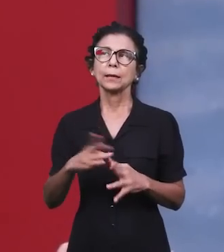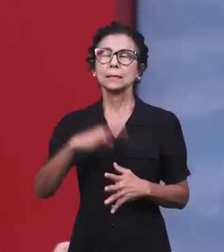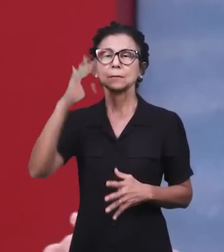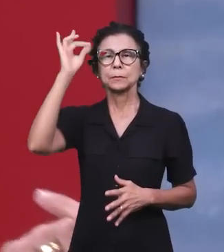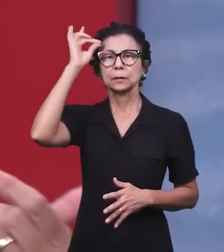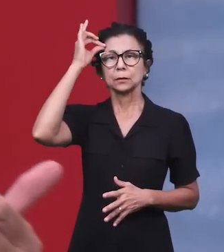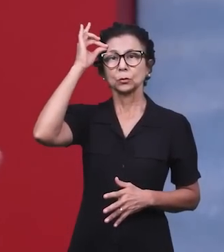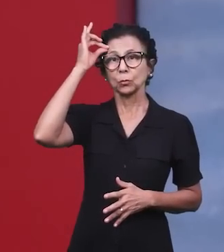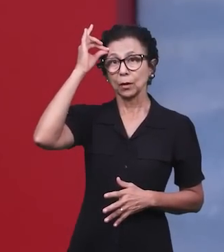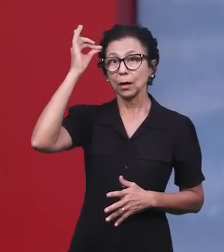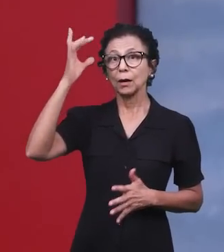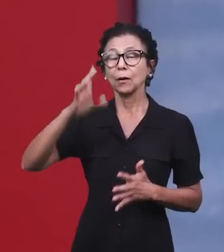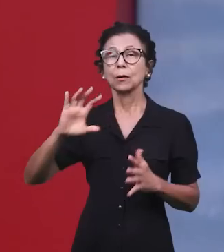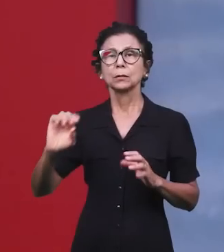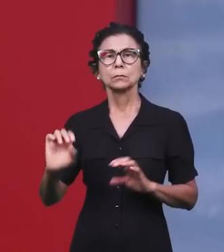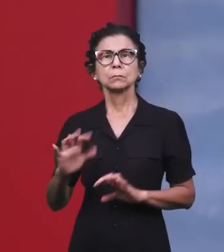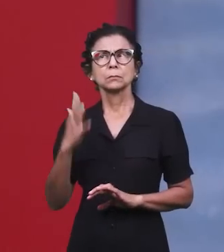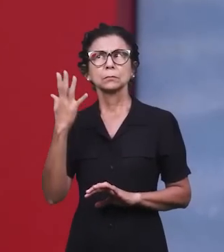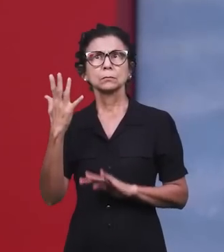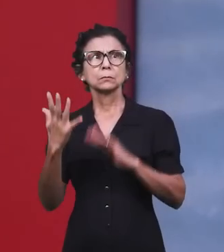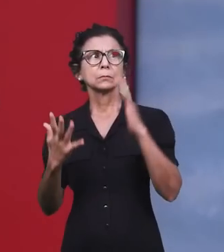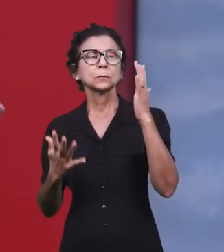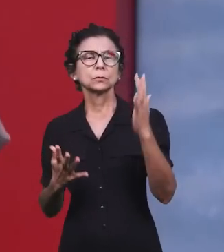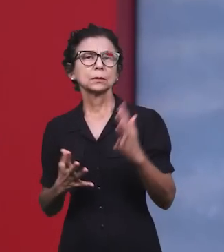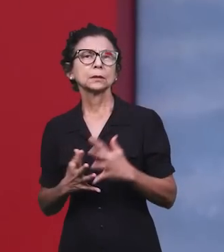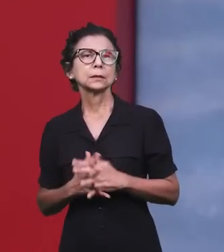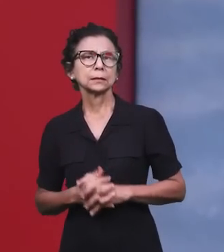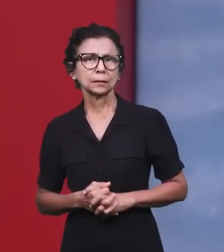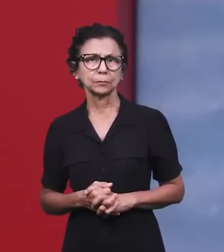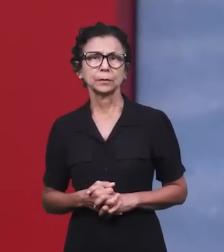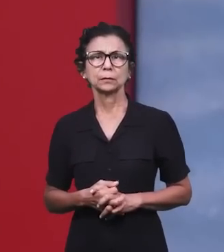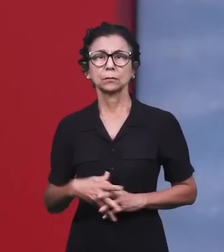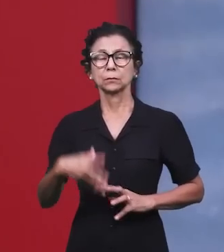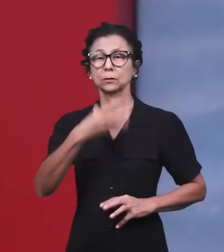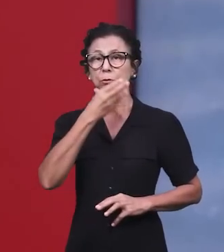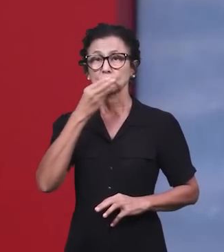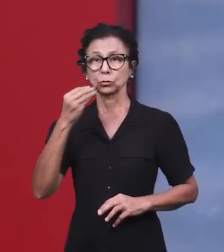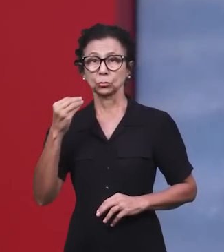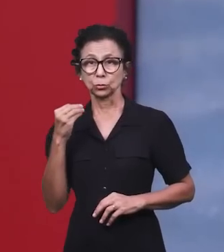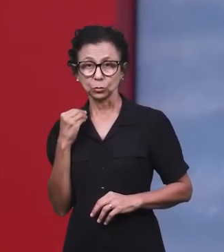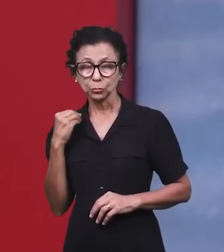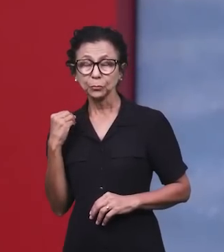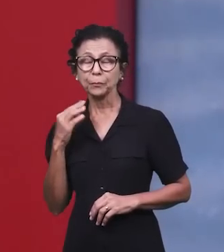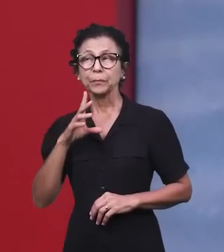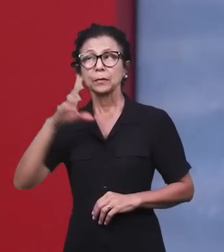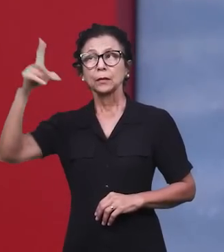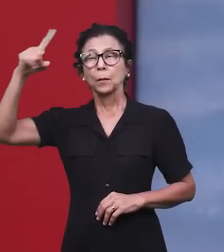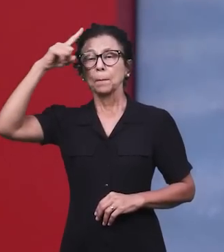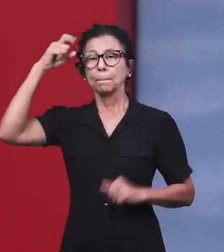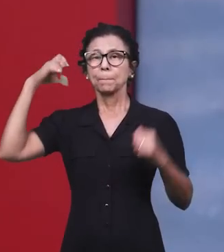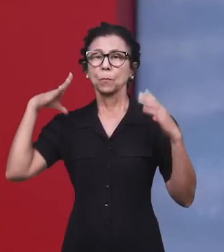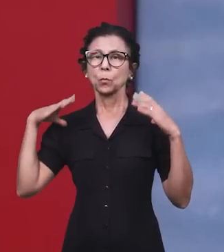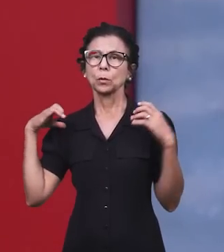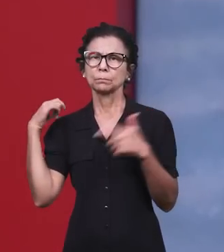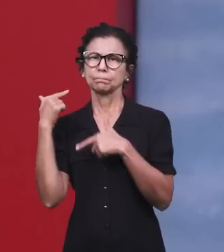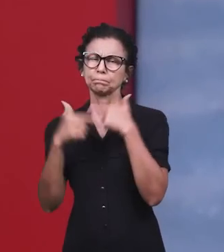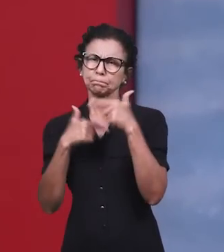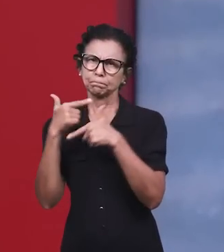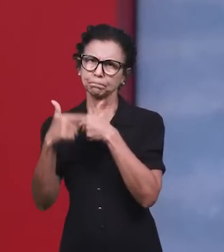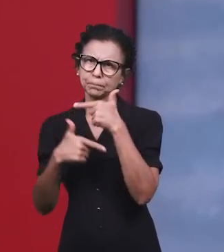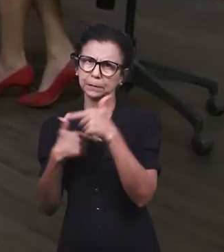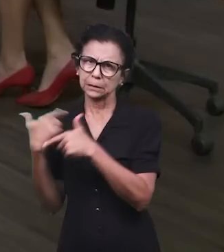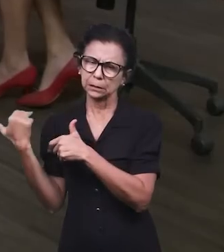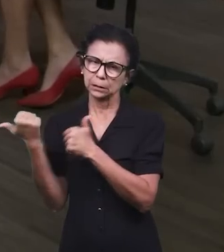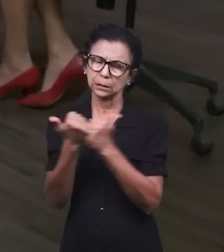jejuava. Então, quando você está em jejum, há uma batalha sendo travada, mas maior é o que está conosco. Glória a